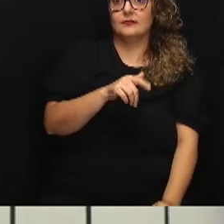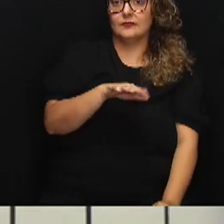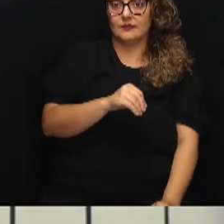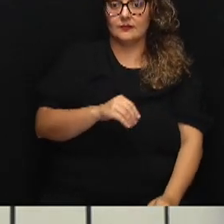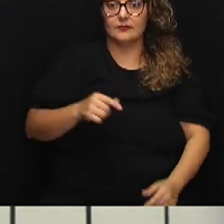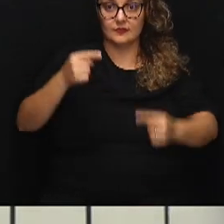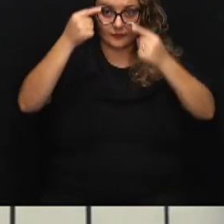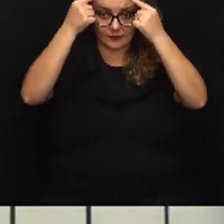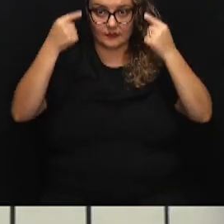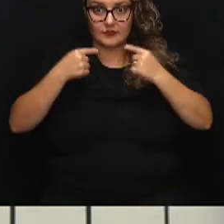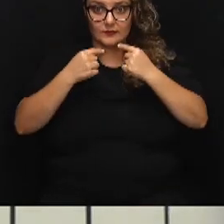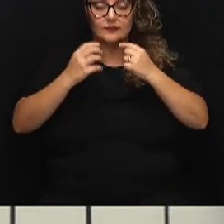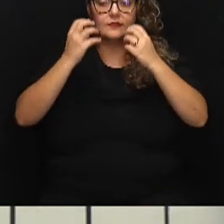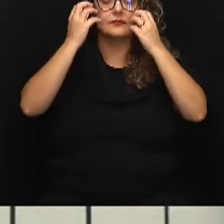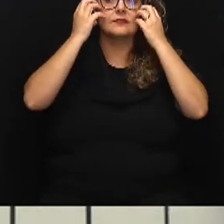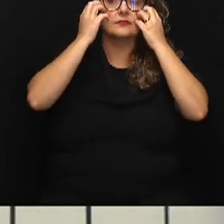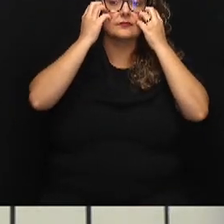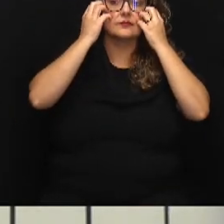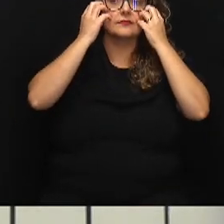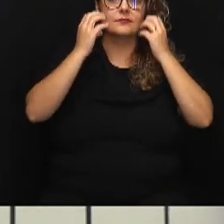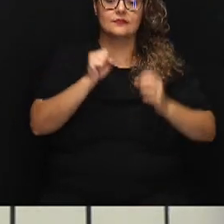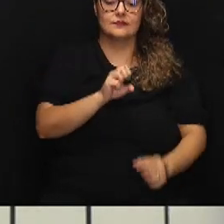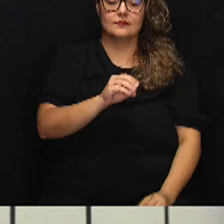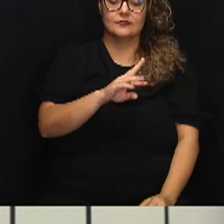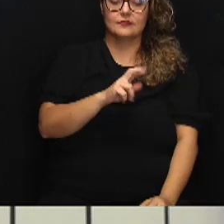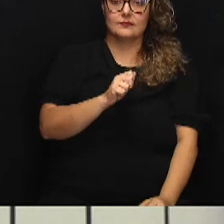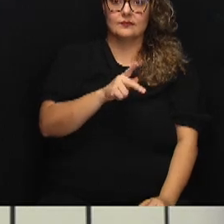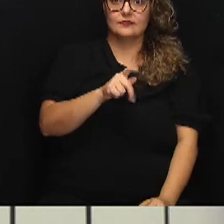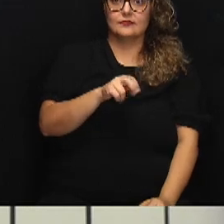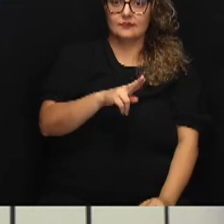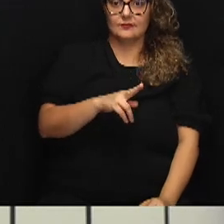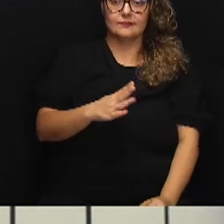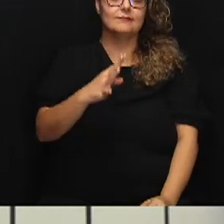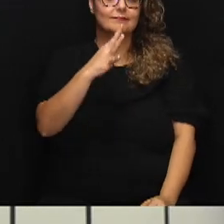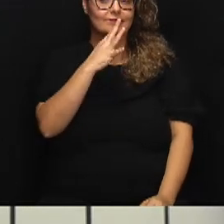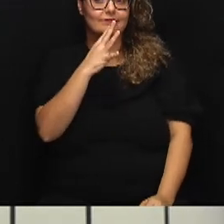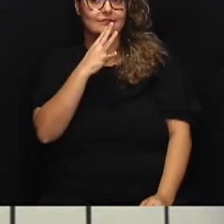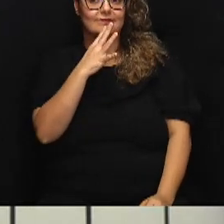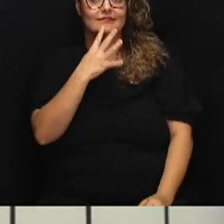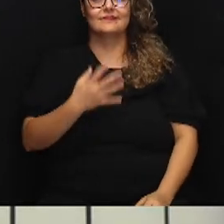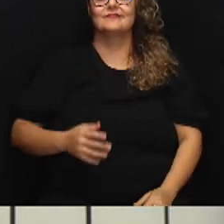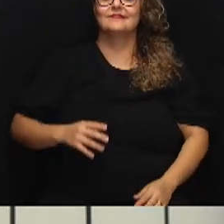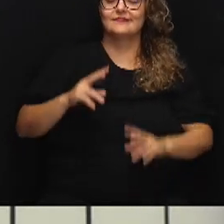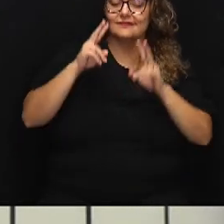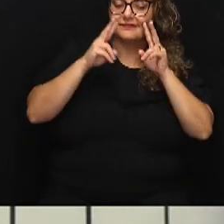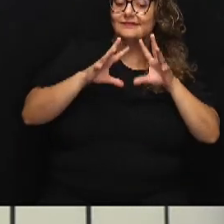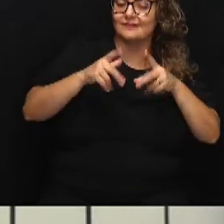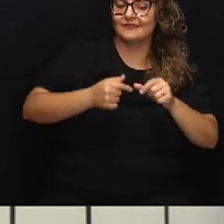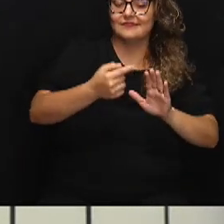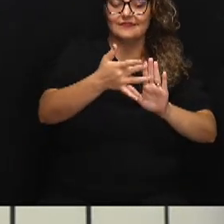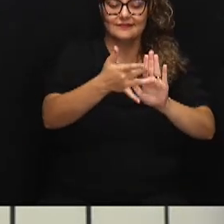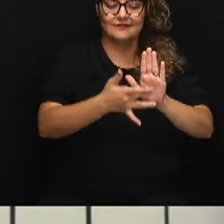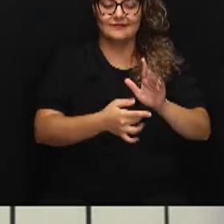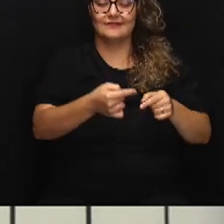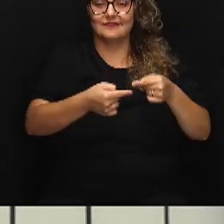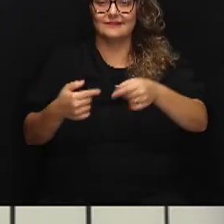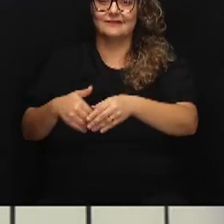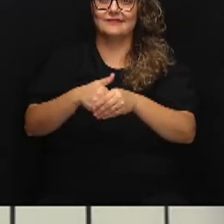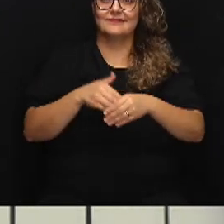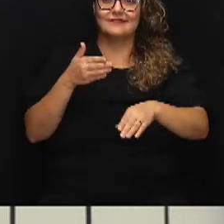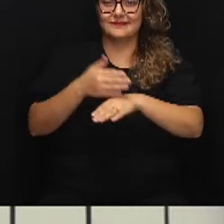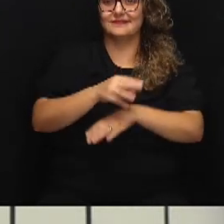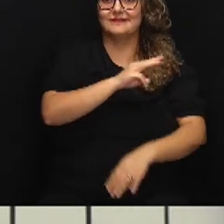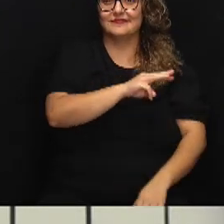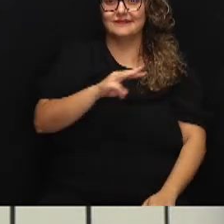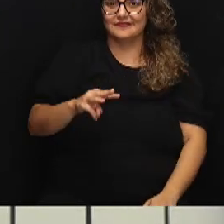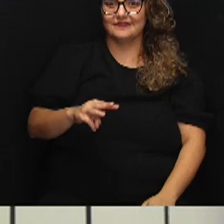a Sobrapar. Para você ficar muito bem informado, conferir todos os projetos que serão discutidos e votados, é só acessar o